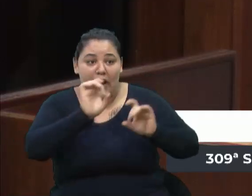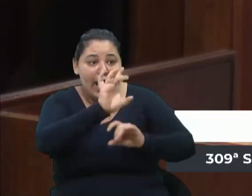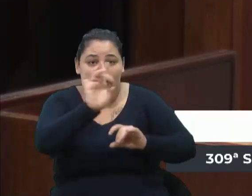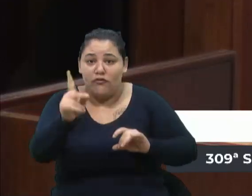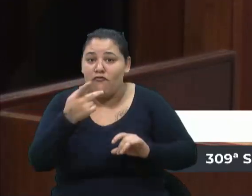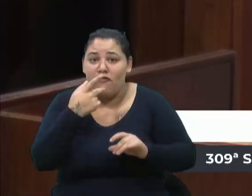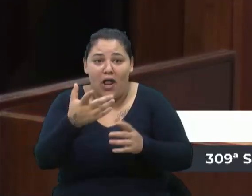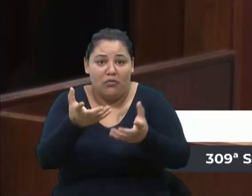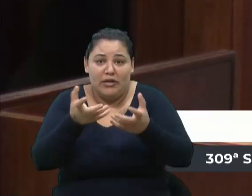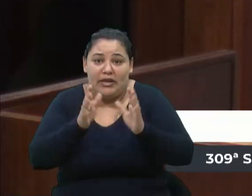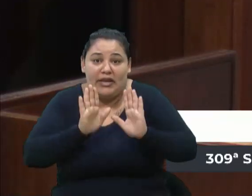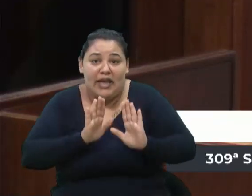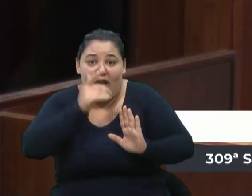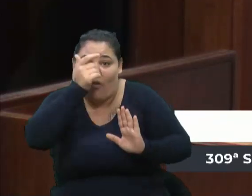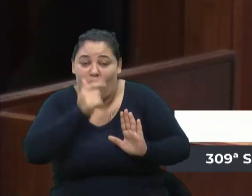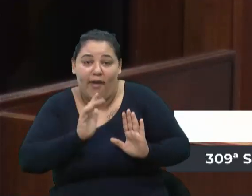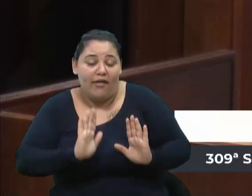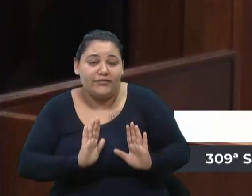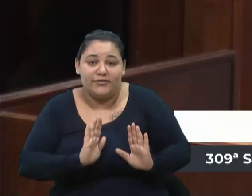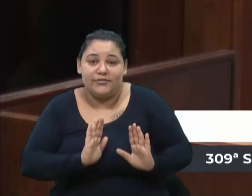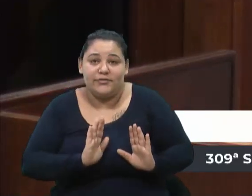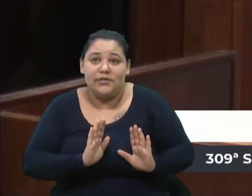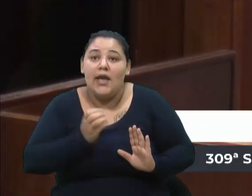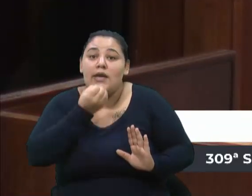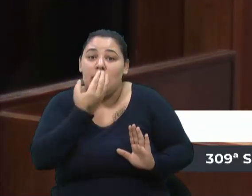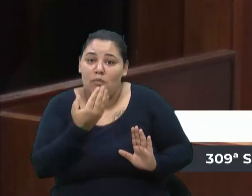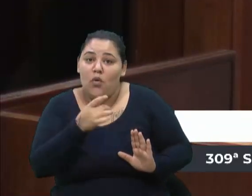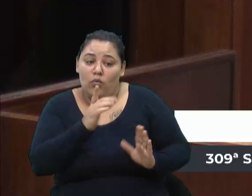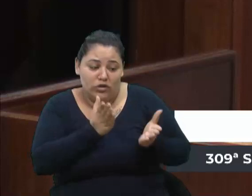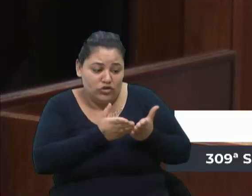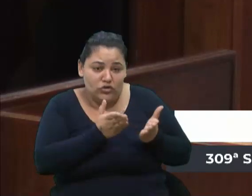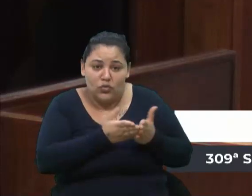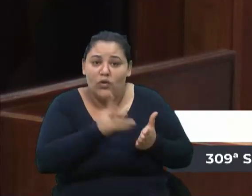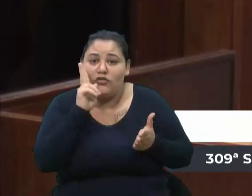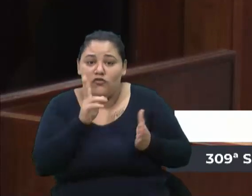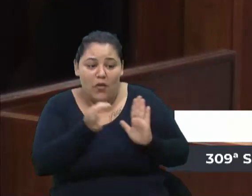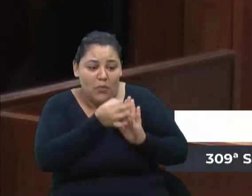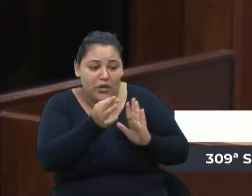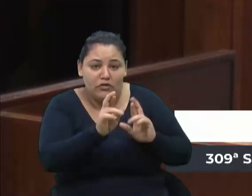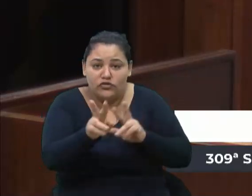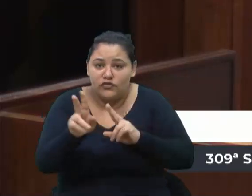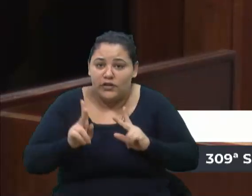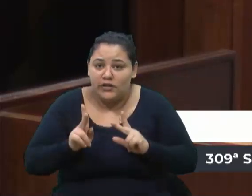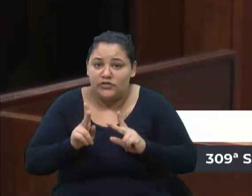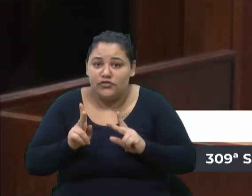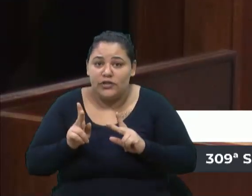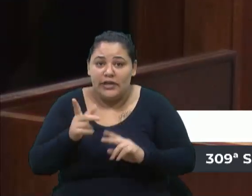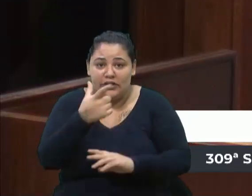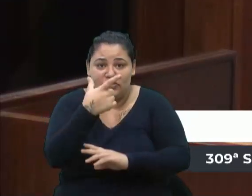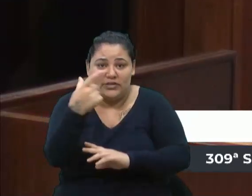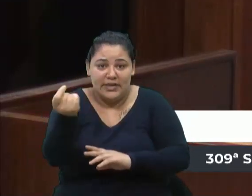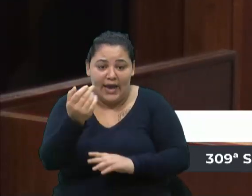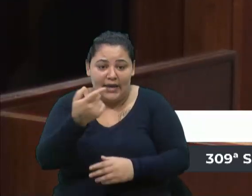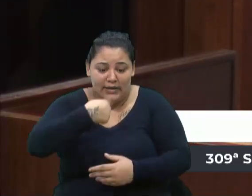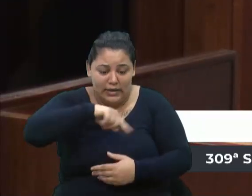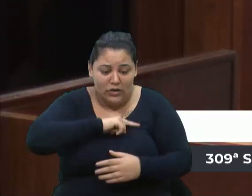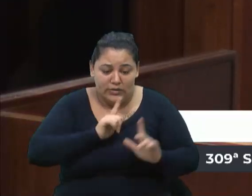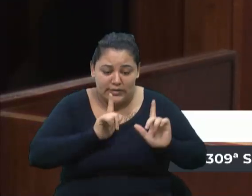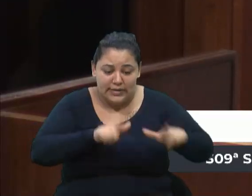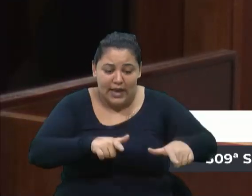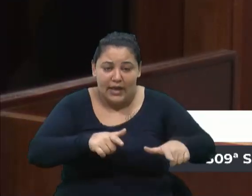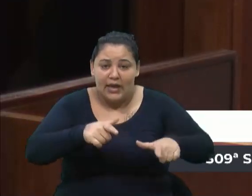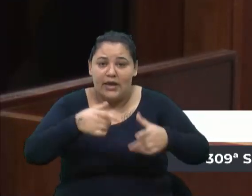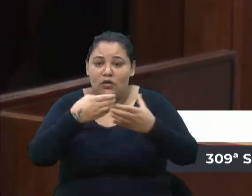e o que achar e Que bom que a gente estuda que a gente rever posições e que a gente sai dos gabinetes e vai ver novas experiências